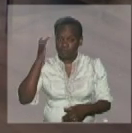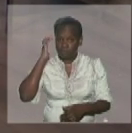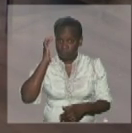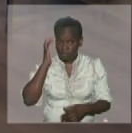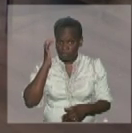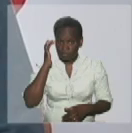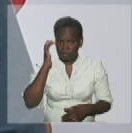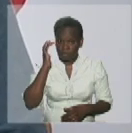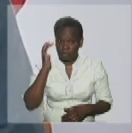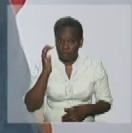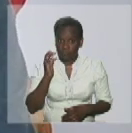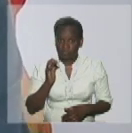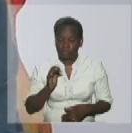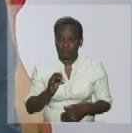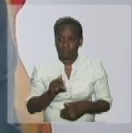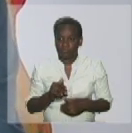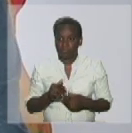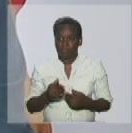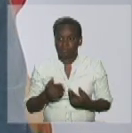Eu acho que